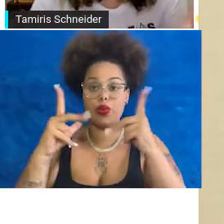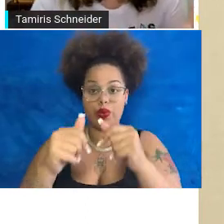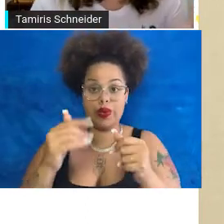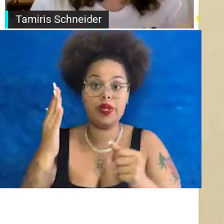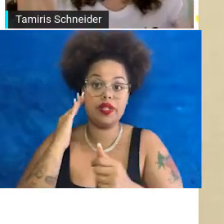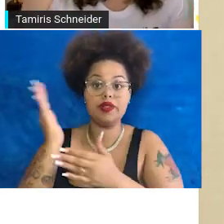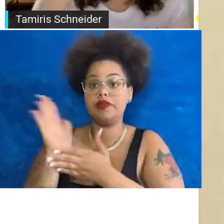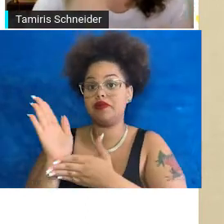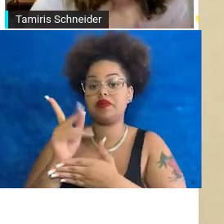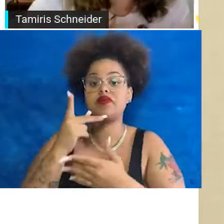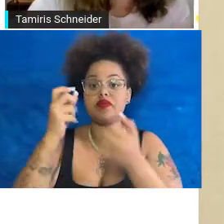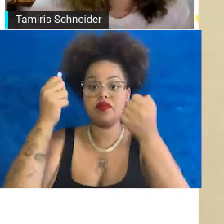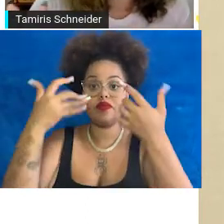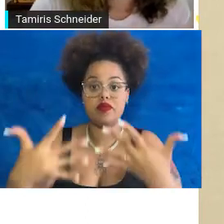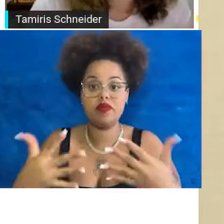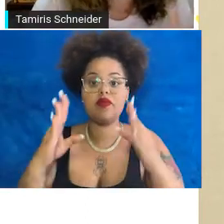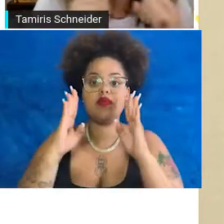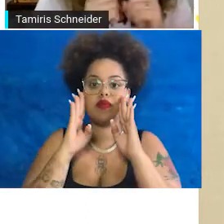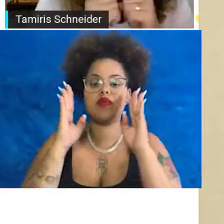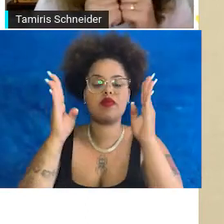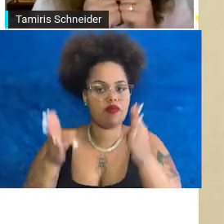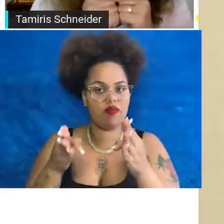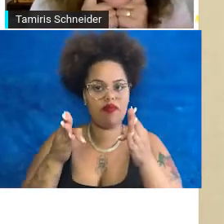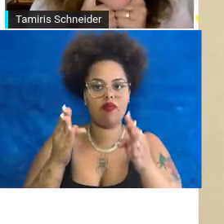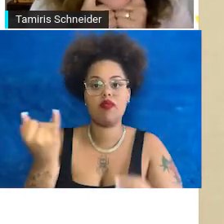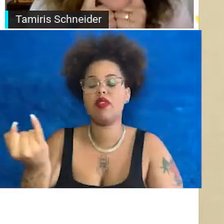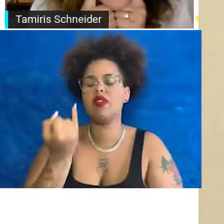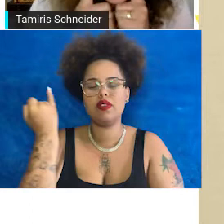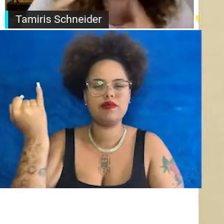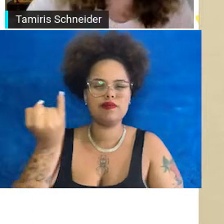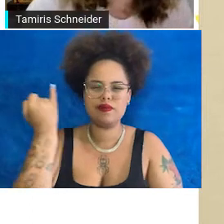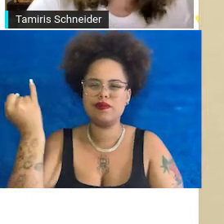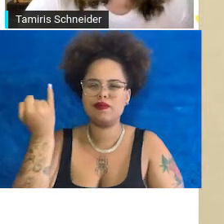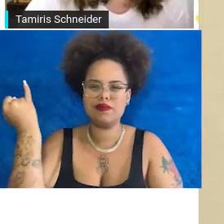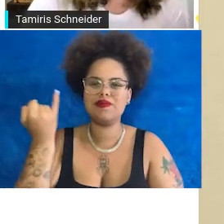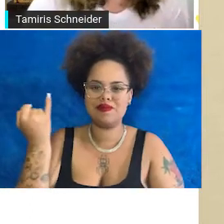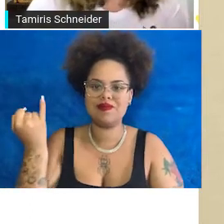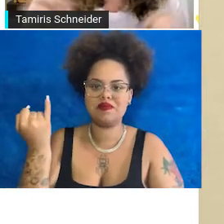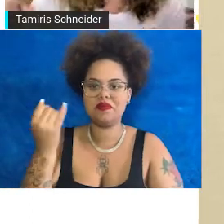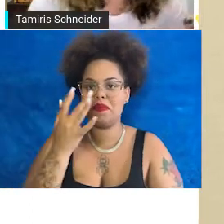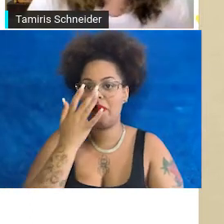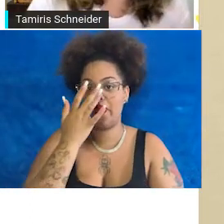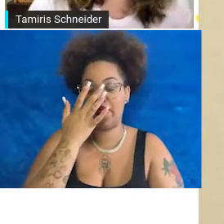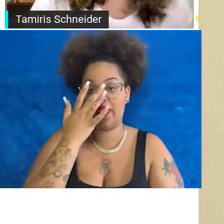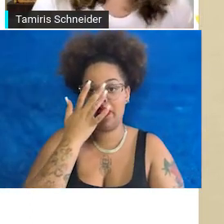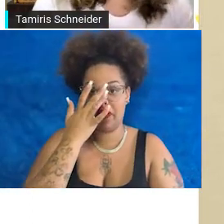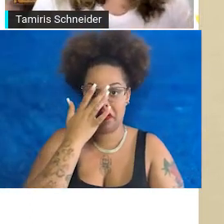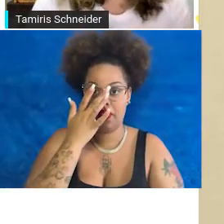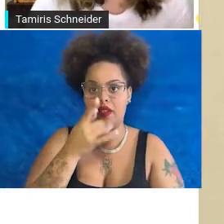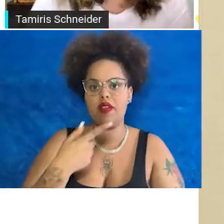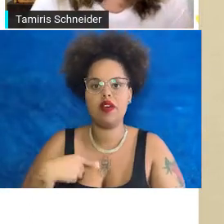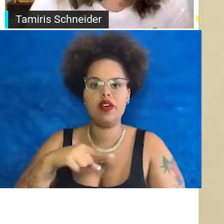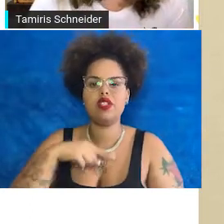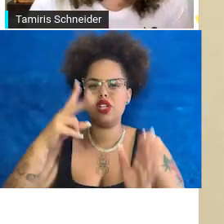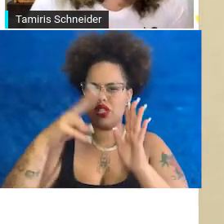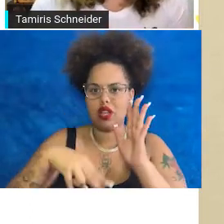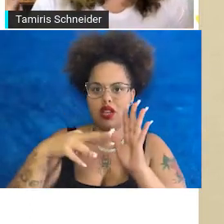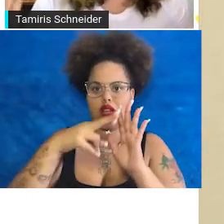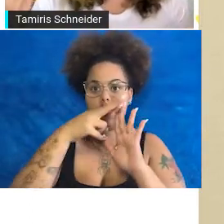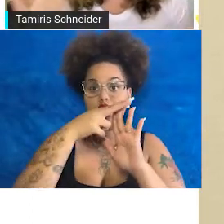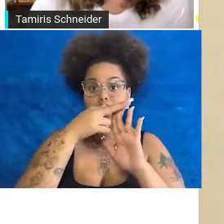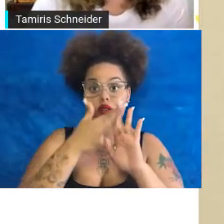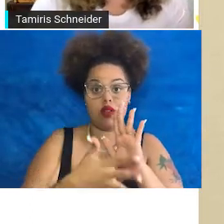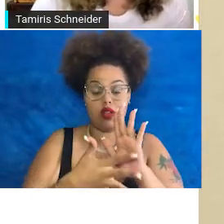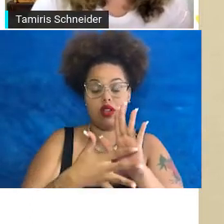o que o filme fala, a gente direciona. Importantíssimo. E é isso, gente. Quando a gente lê um roteiro,